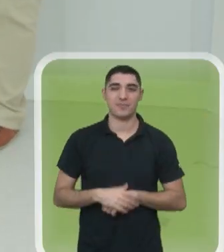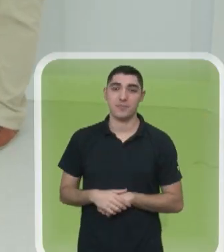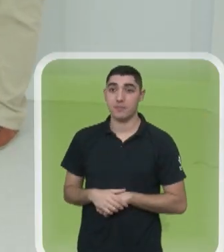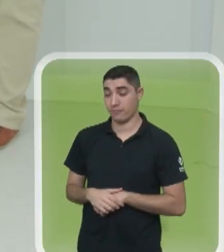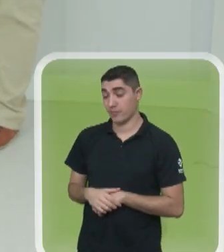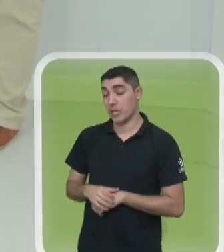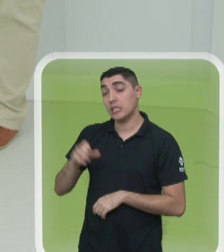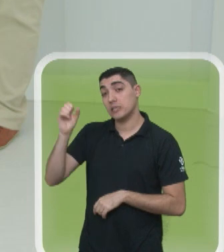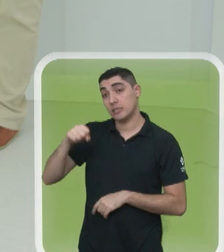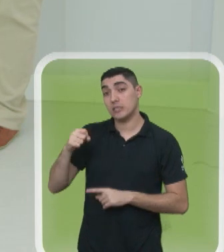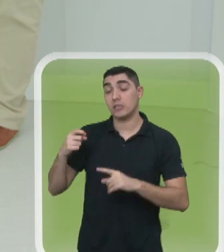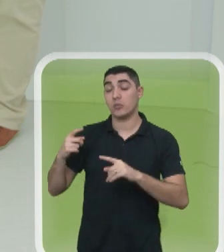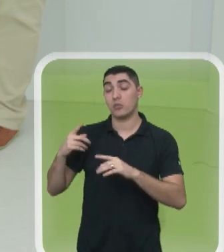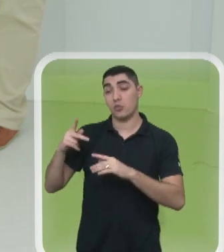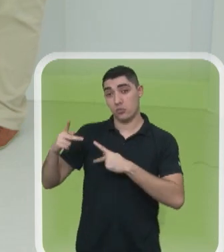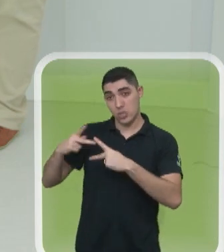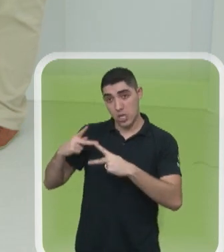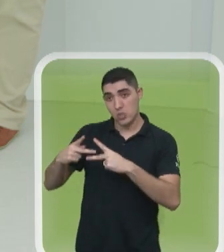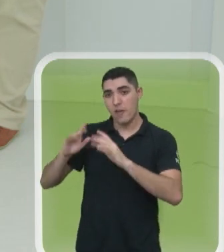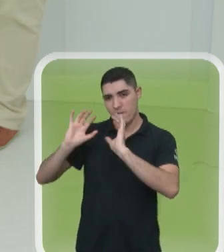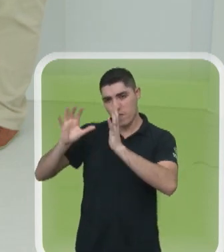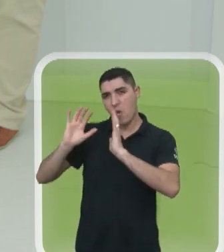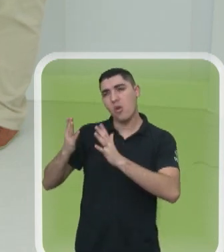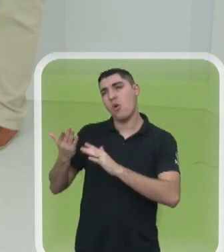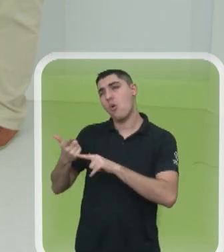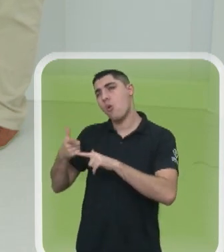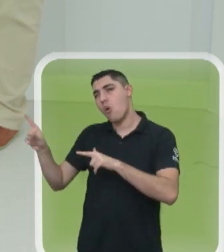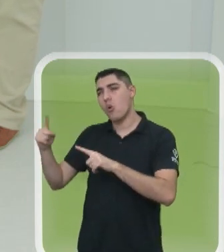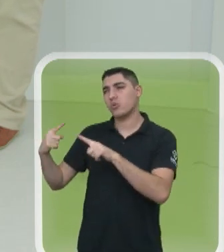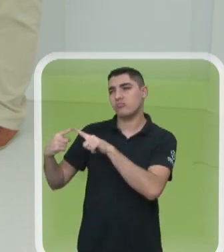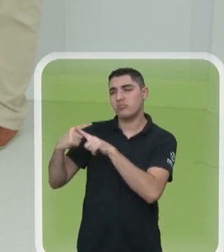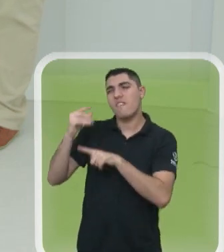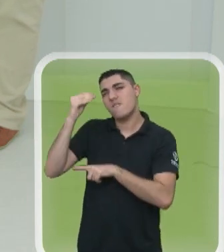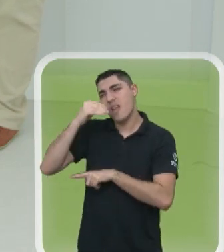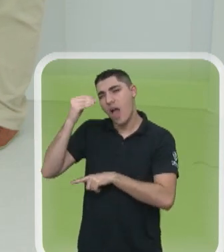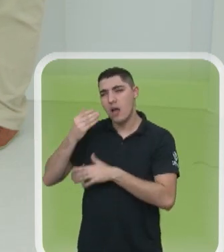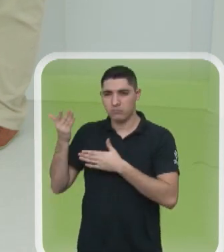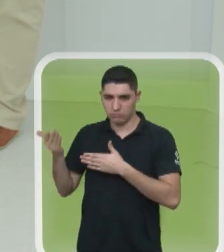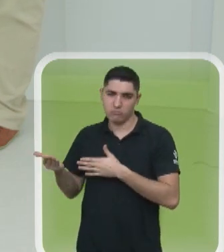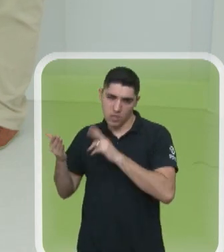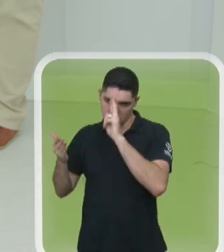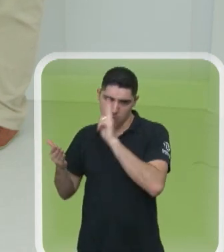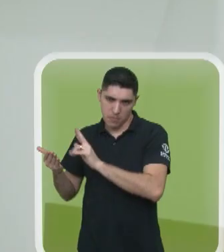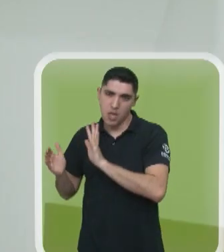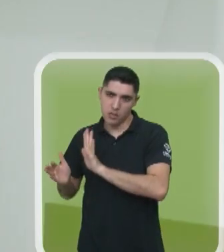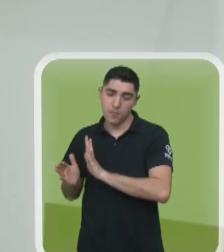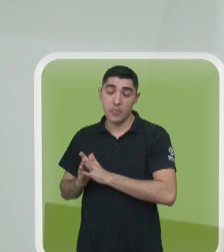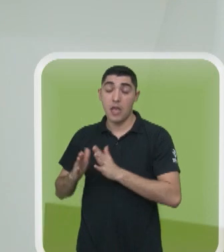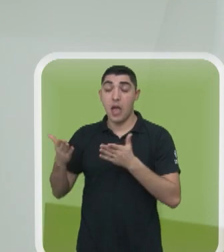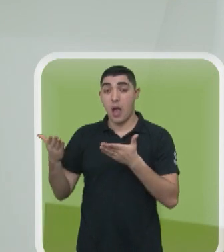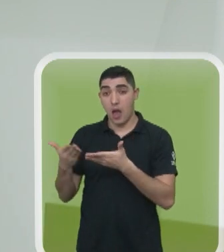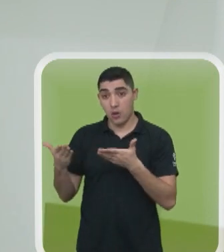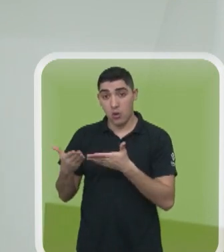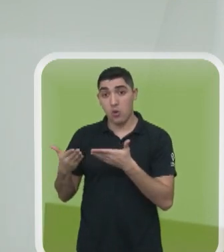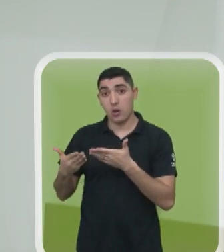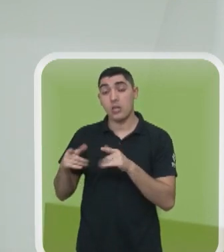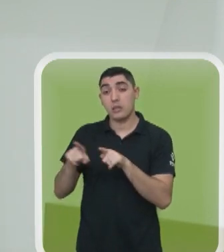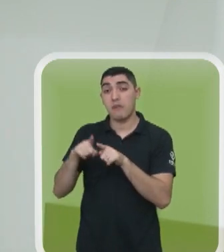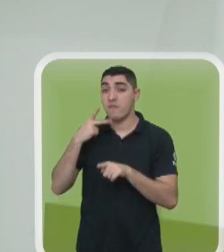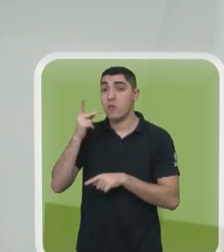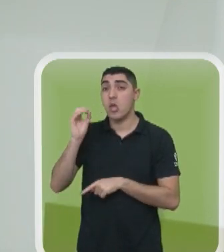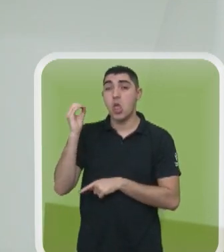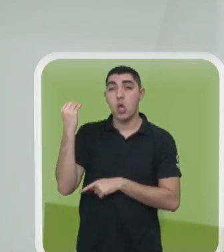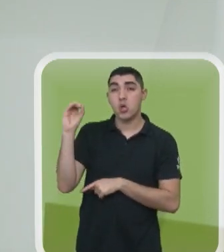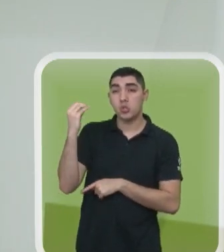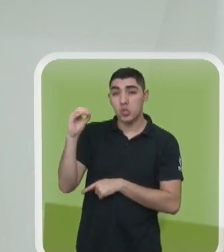contra um adversário mais fraco, exatamente. Com todo respeito. Mas, né, a gente falava aqui que o Osasco era um pouquinho mais fraco. O